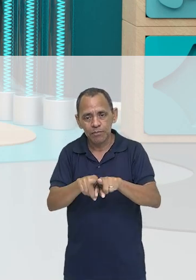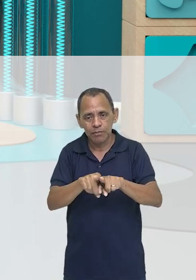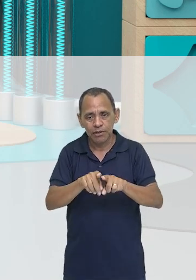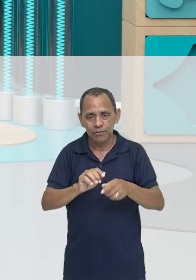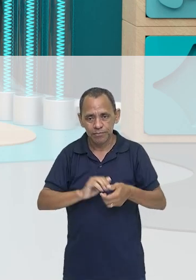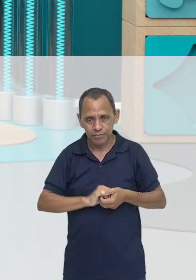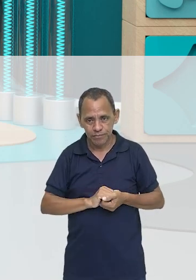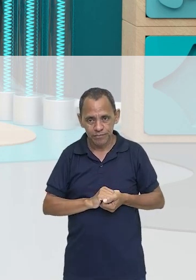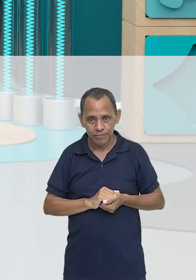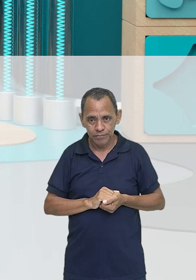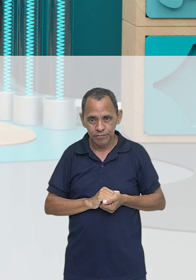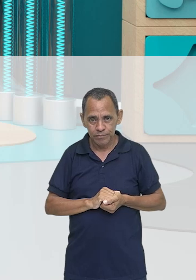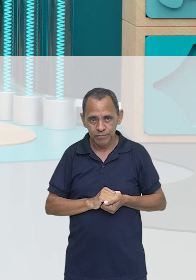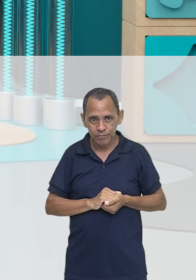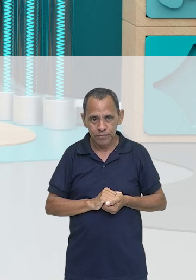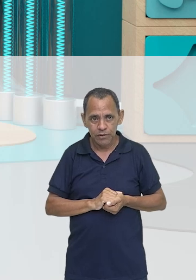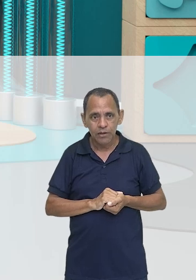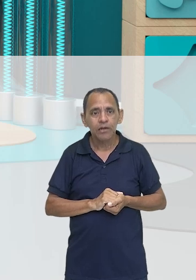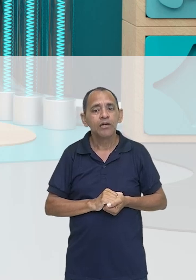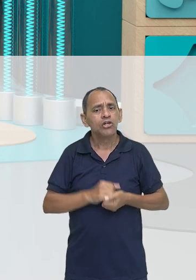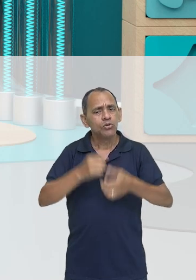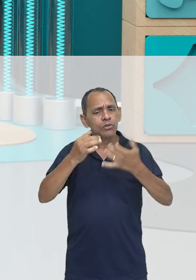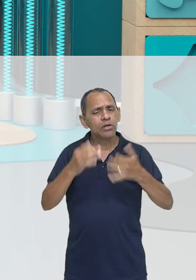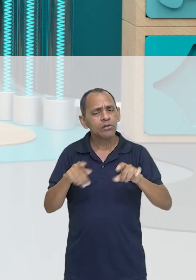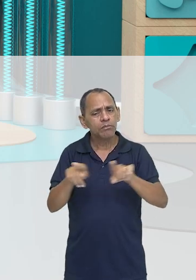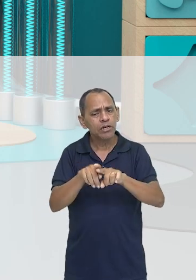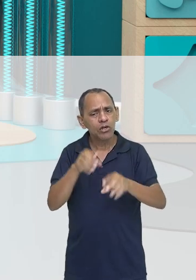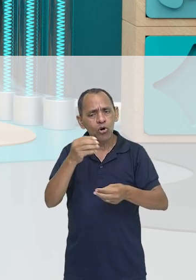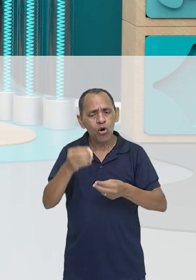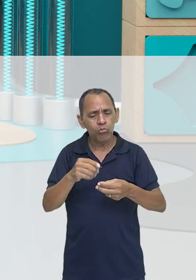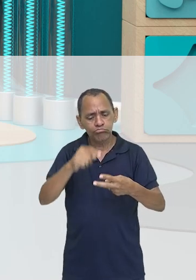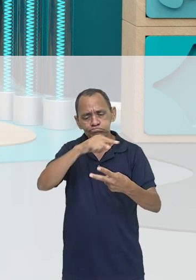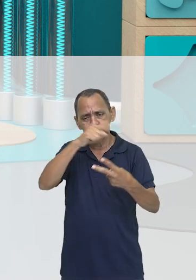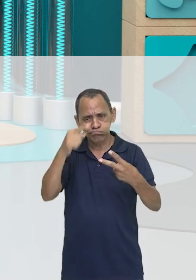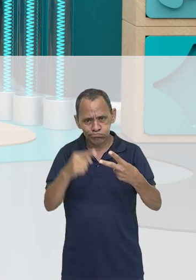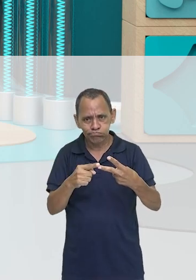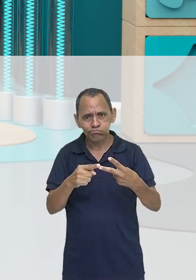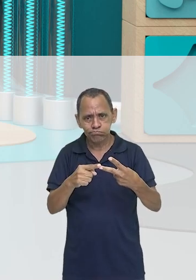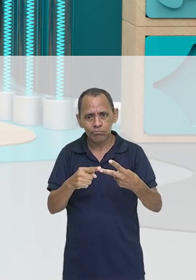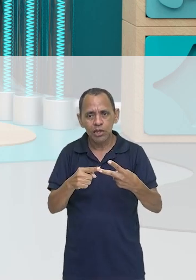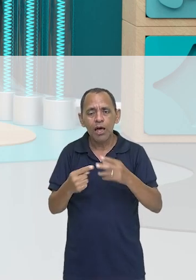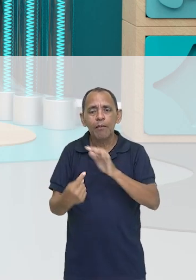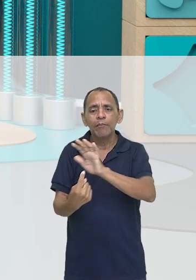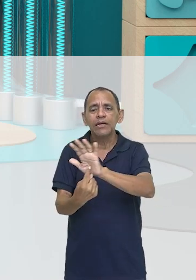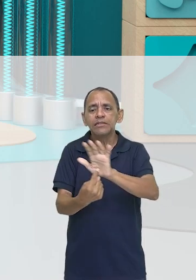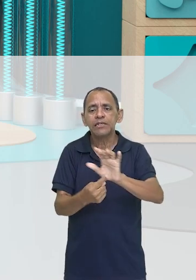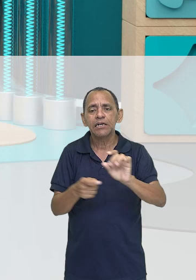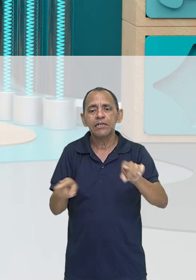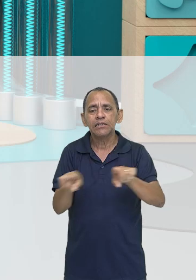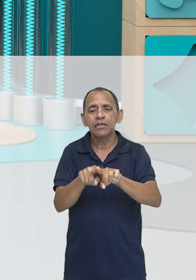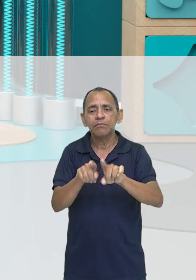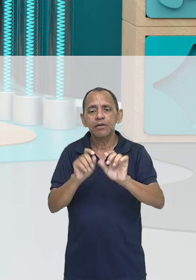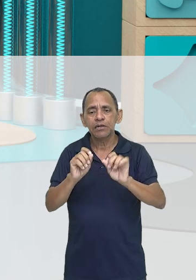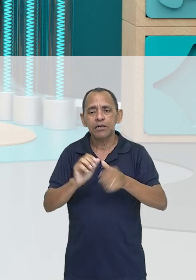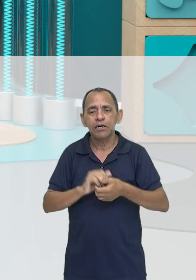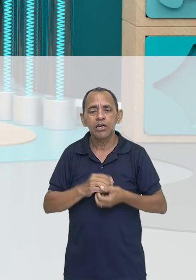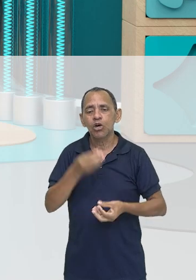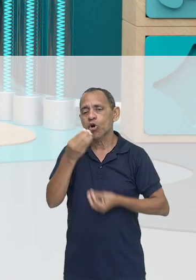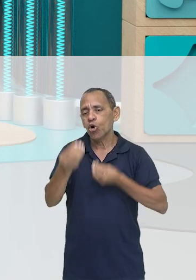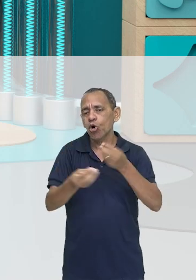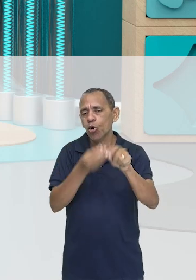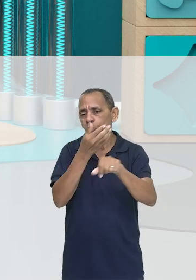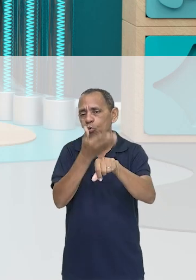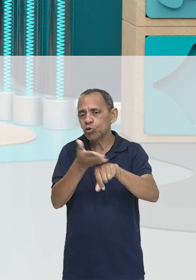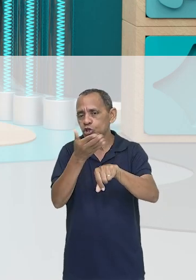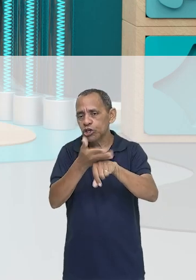falou sobre vestimenta, sobre a shinai, eu quero mostrar e apresentar para vocês como é feito o